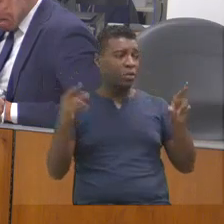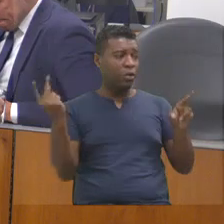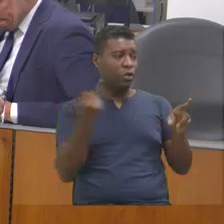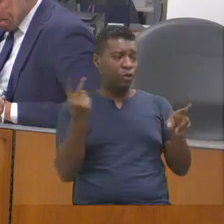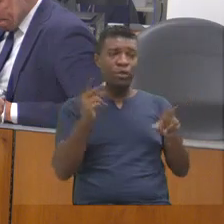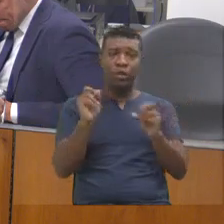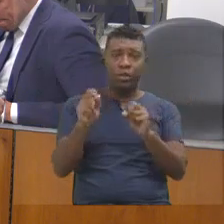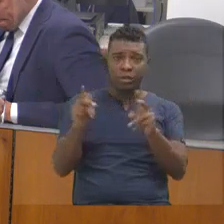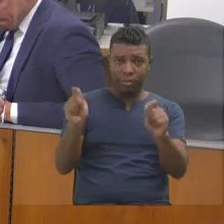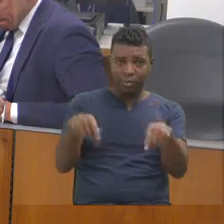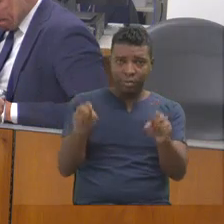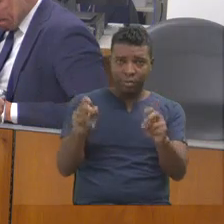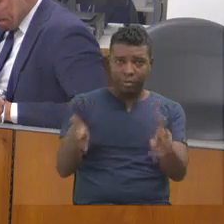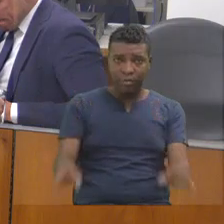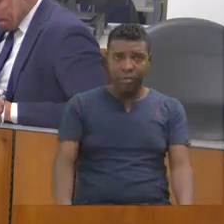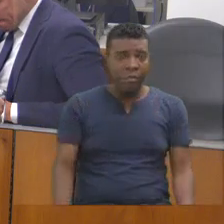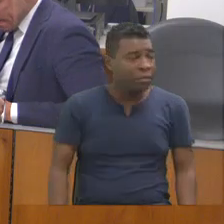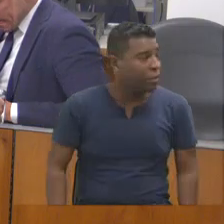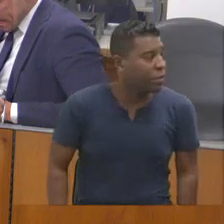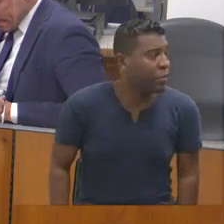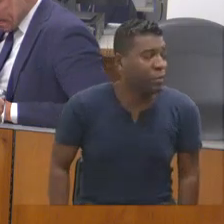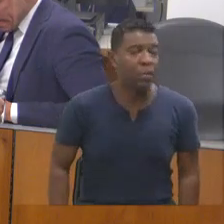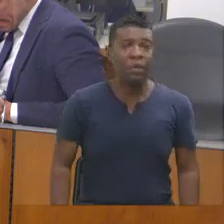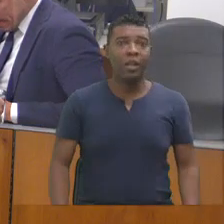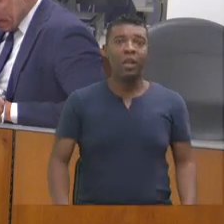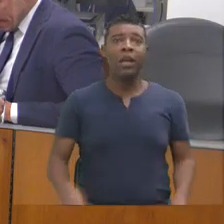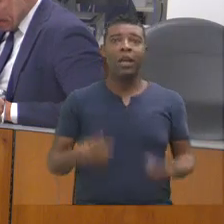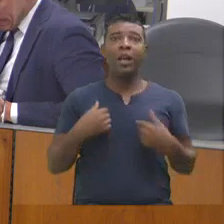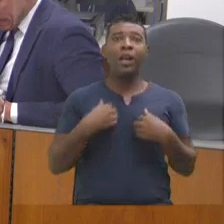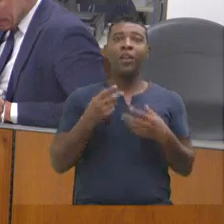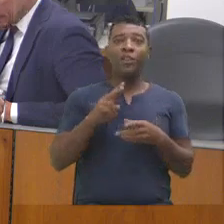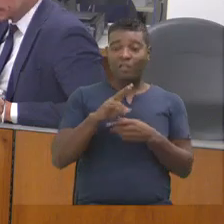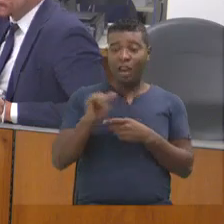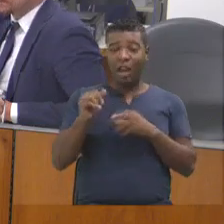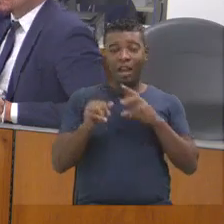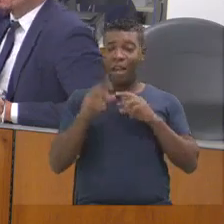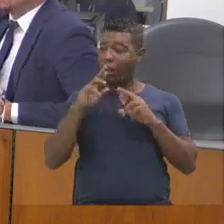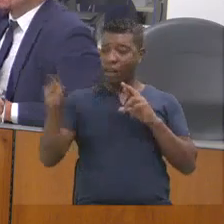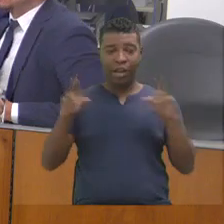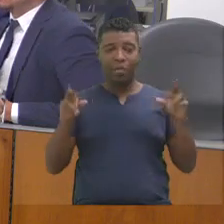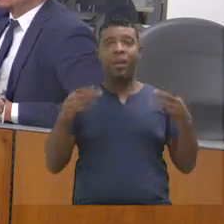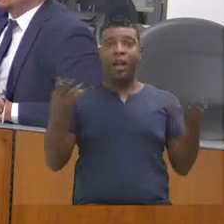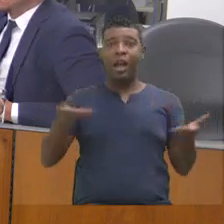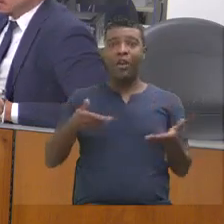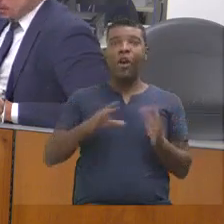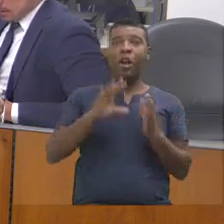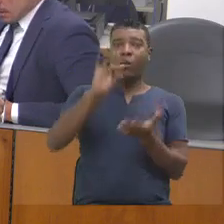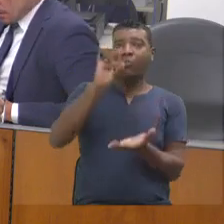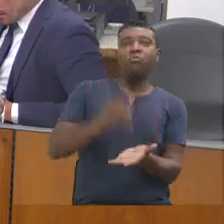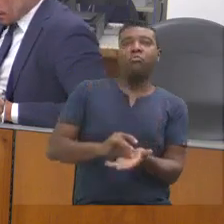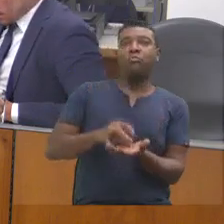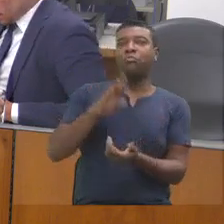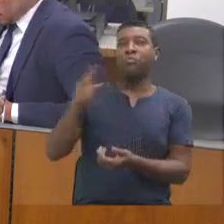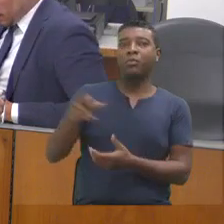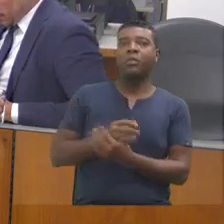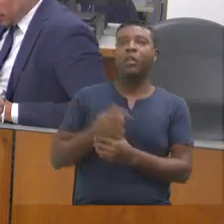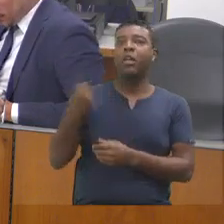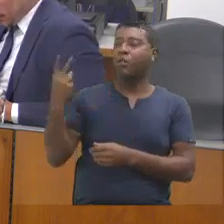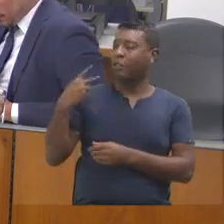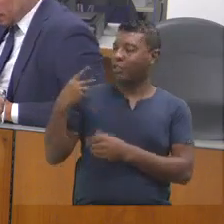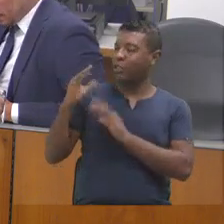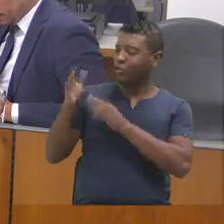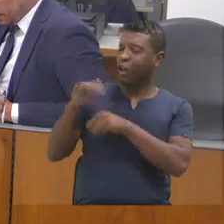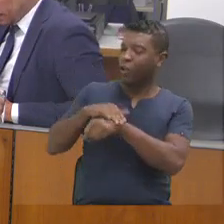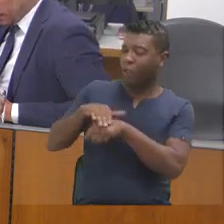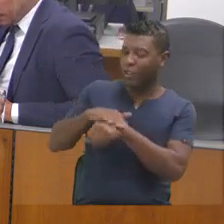Gil Pereira Obrigado já ia responder já vai já que você falou vou fazer isso de forma oficial mas dizer que nós já conversamos né Gil